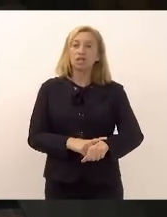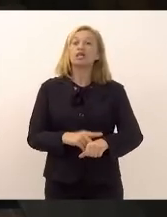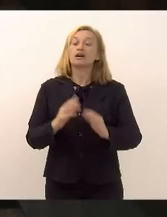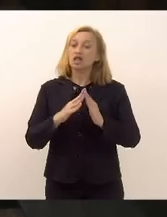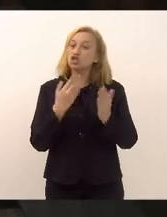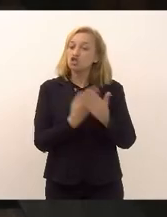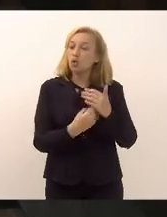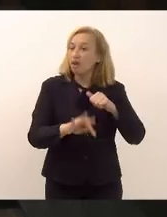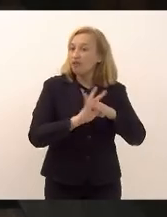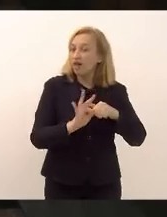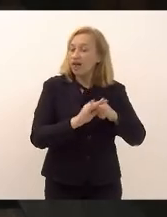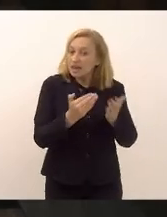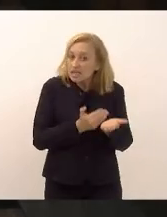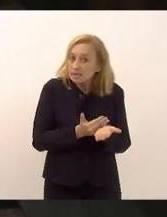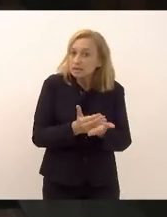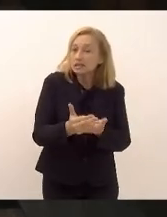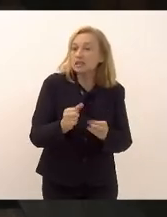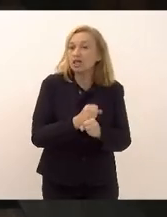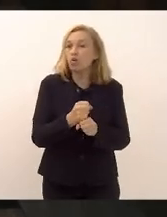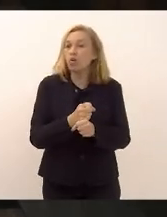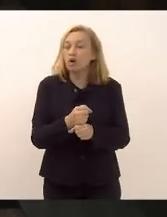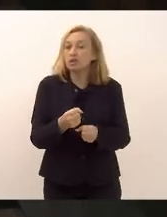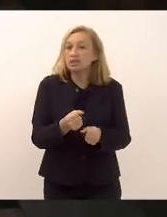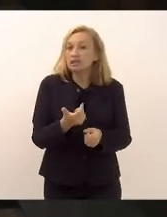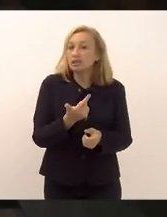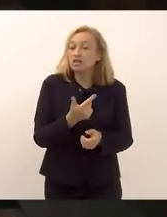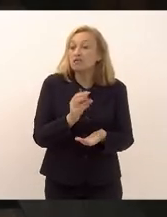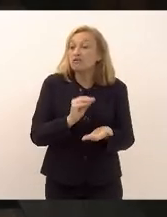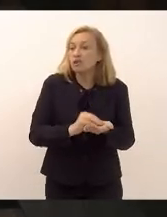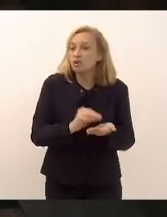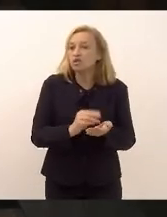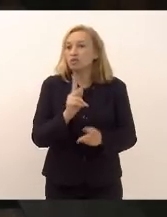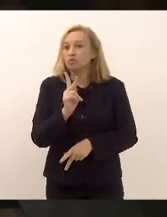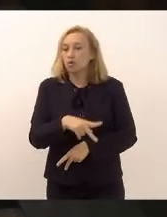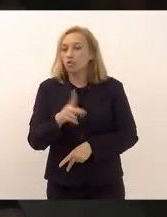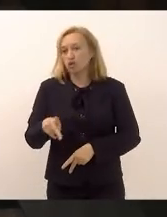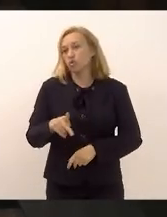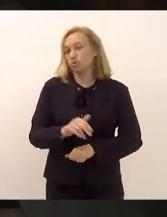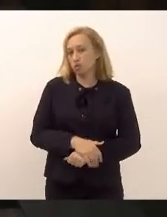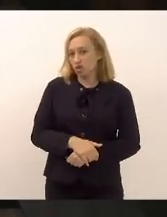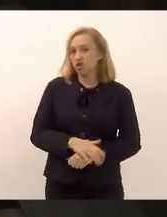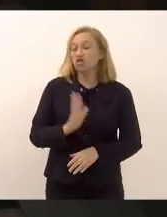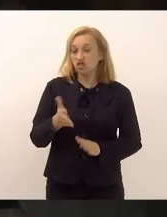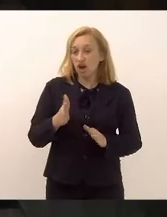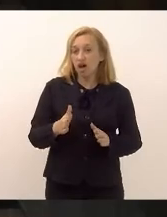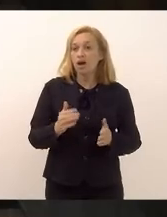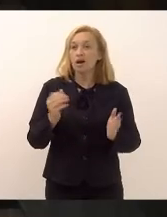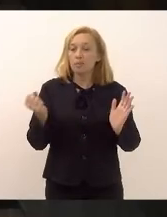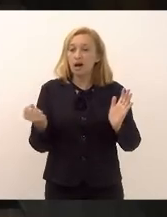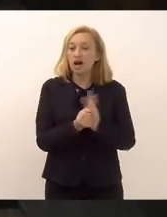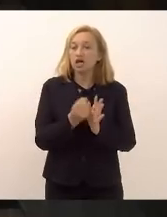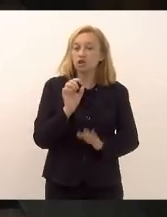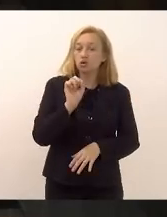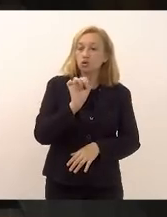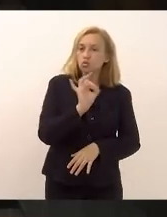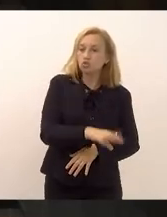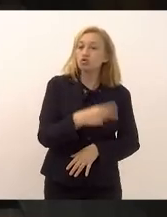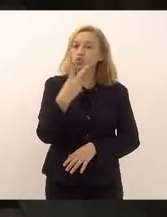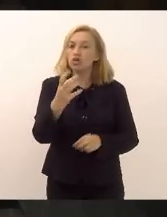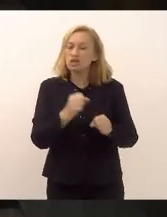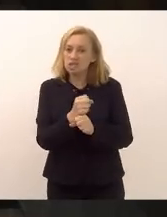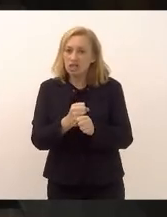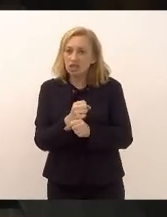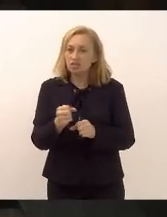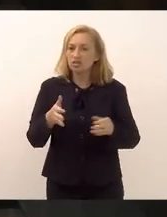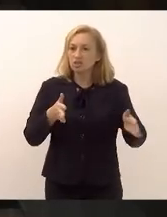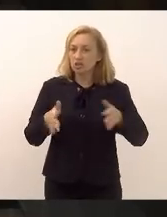FAETEC começa o ano letivo permeada por crises. Crises que já marcaram os últimos 2 anos de pandemia, mas